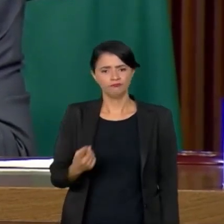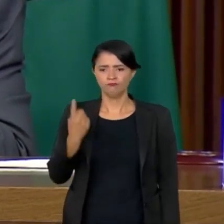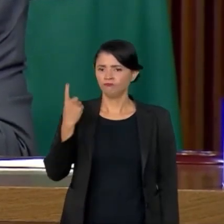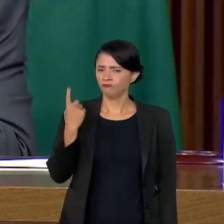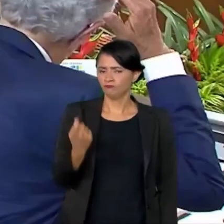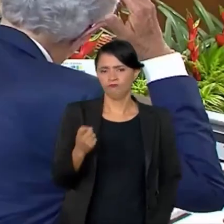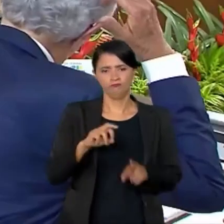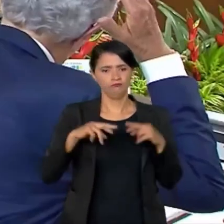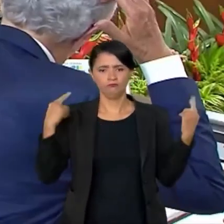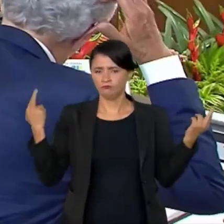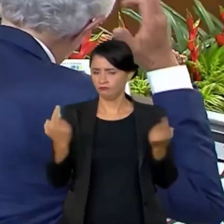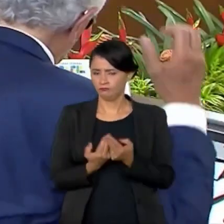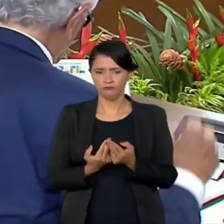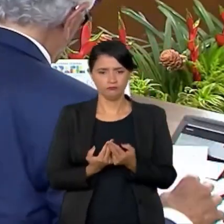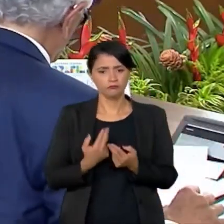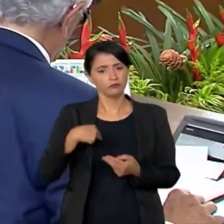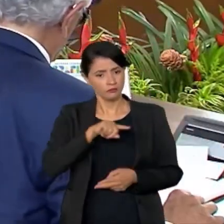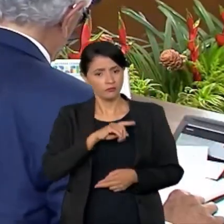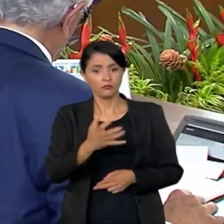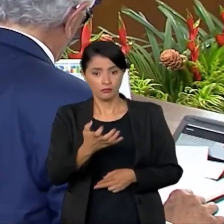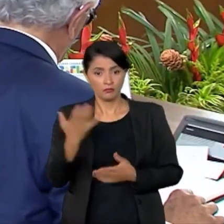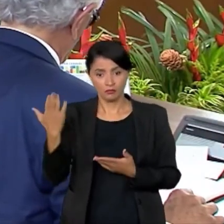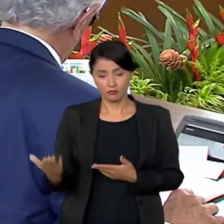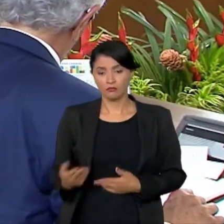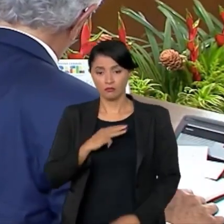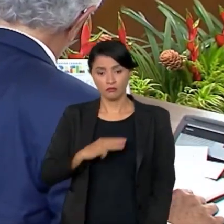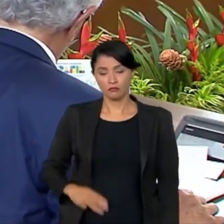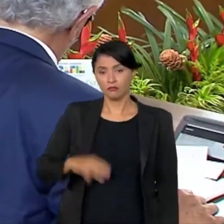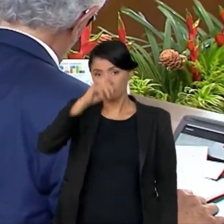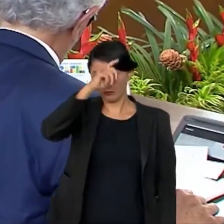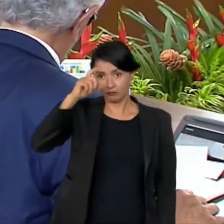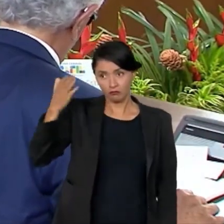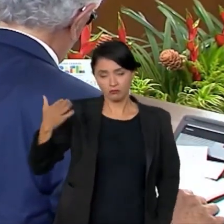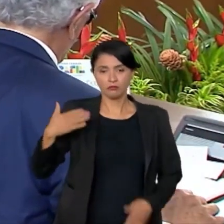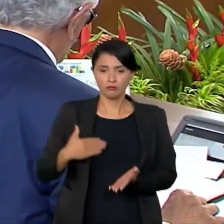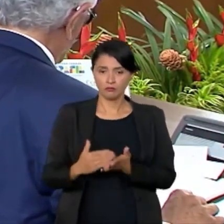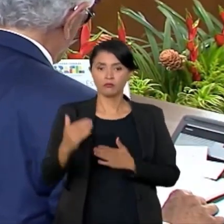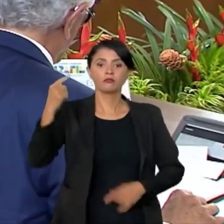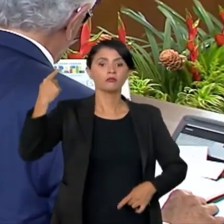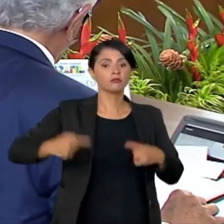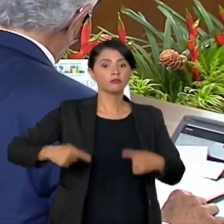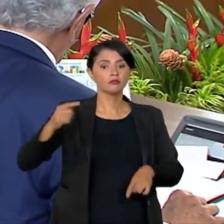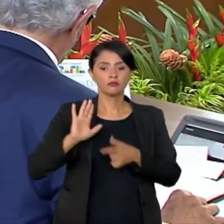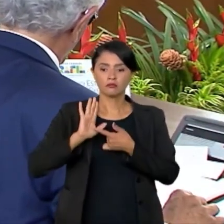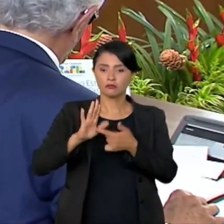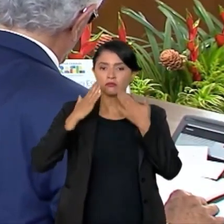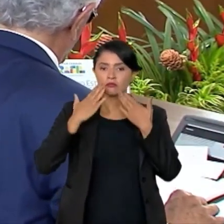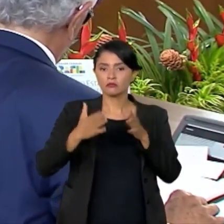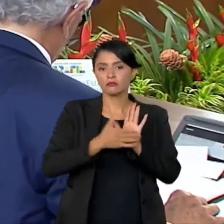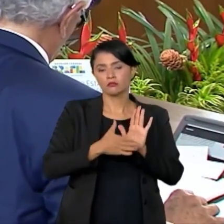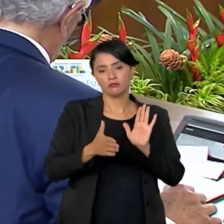uma reunião. Mas a gente quer que o companheiro Lewandowski comece a discussão apresentando